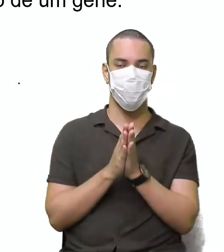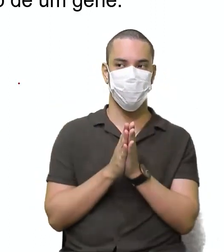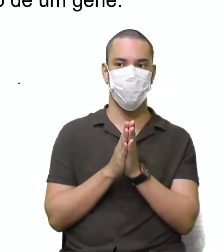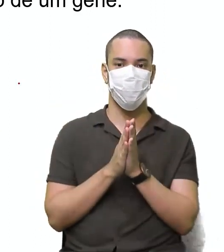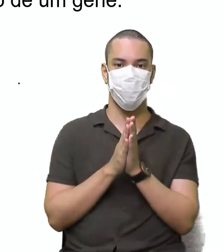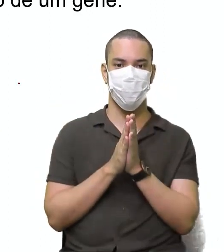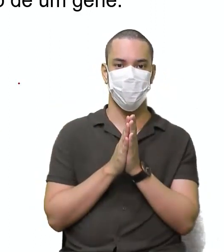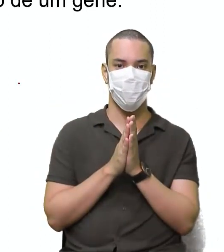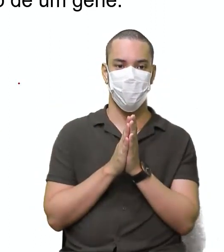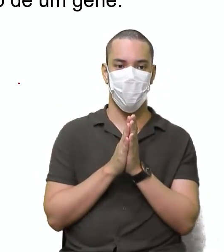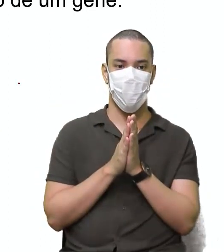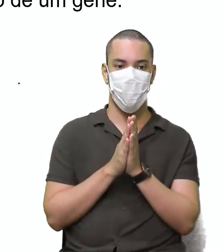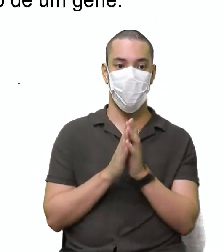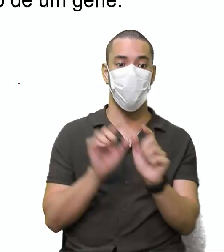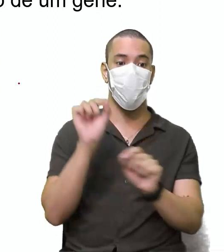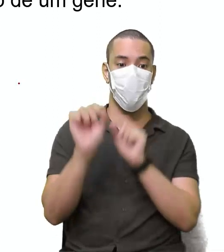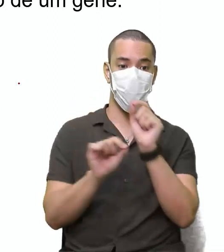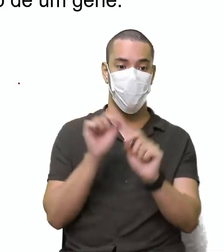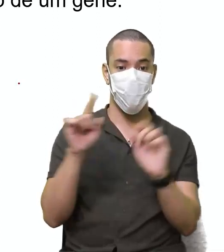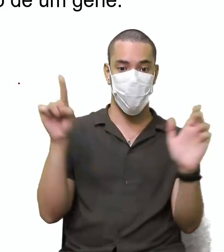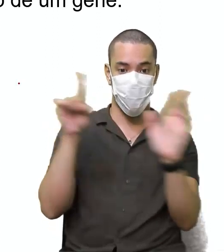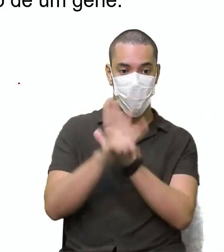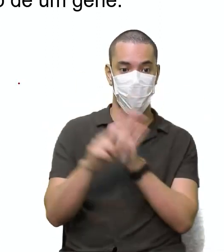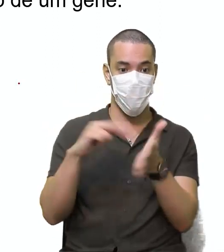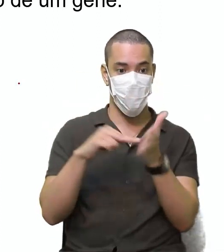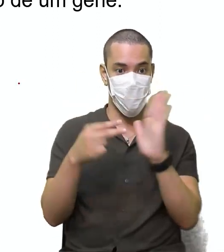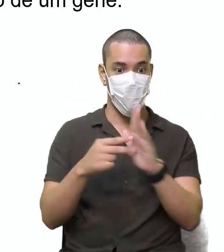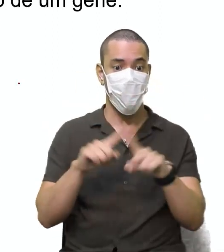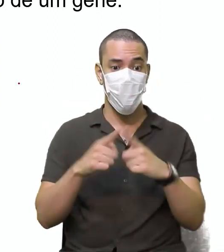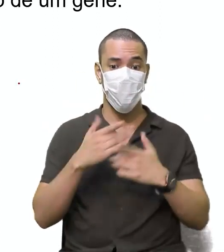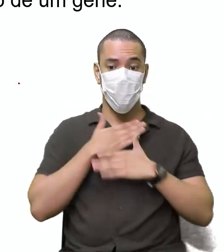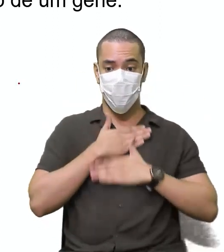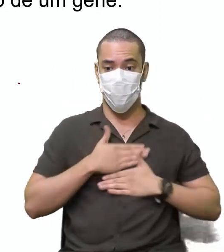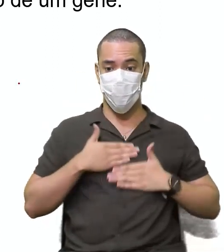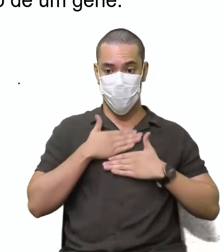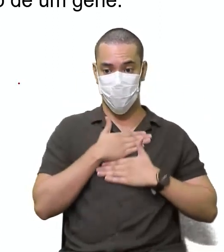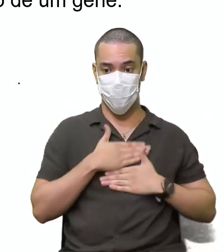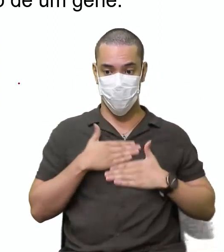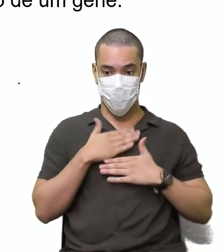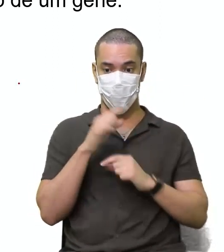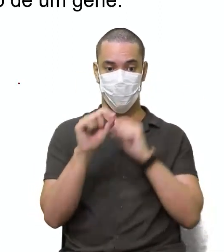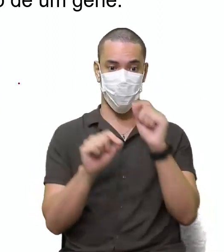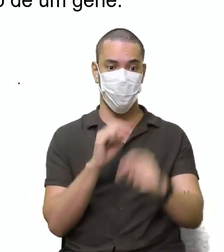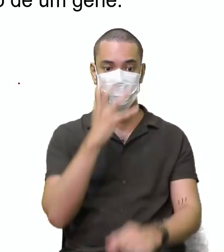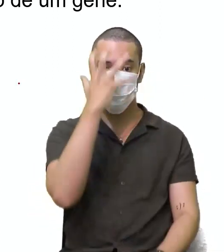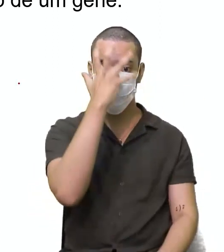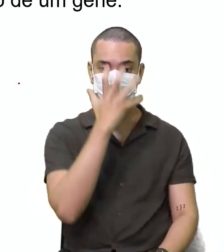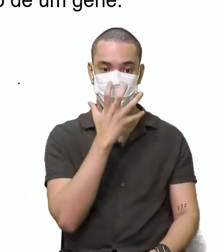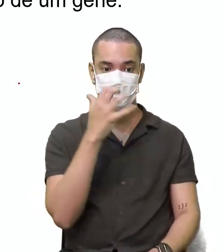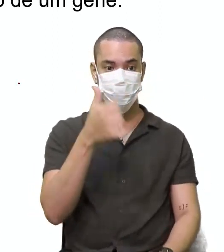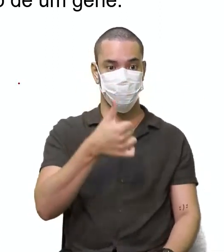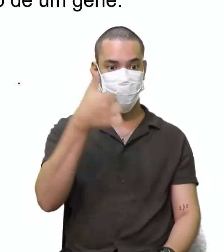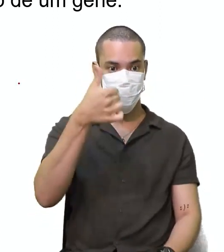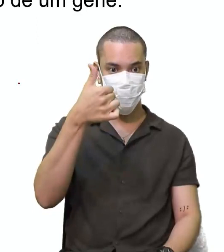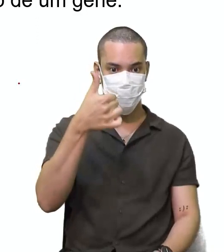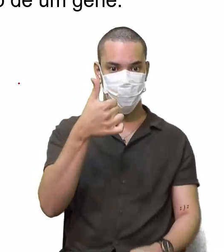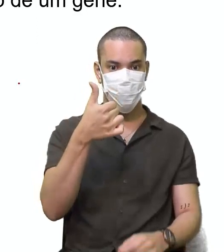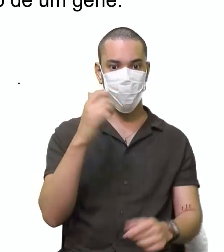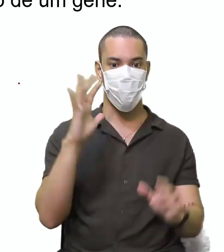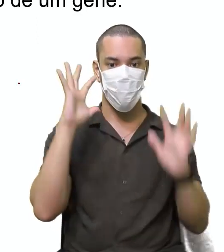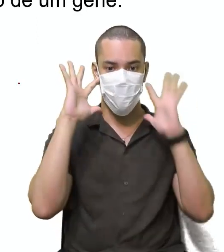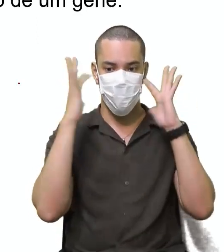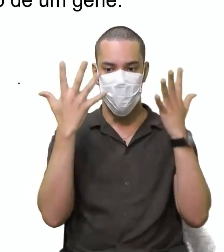em que a questão está se tratando. Mas eu gostei mesmo, professora, foi da seriedade da primeira alternativa. Fenômeno em que um